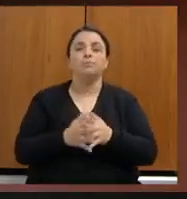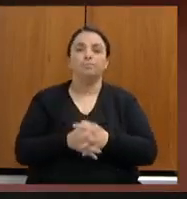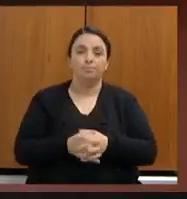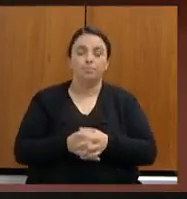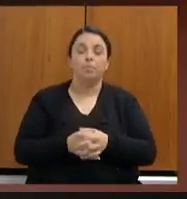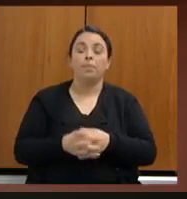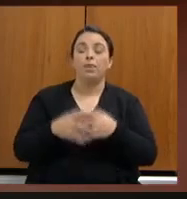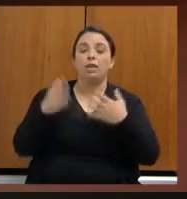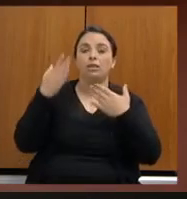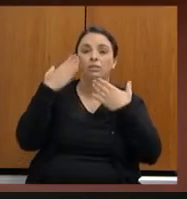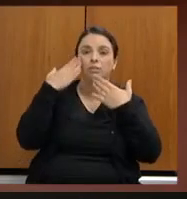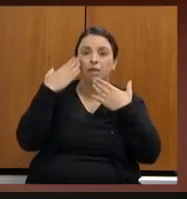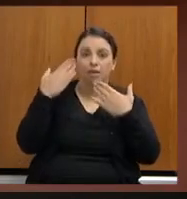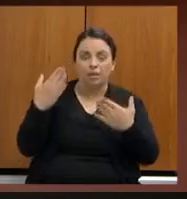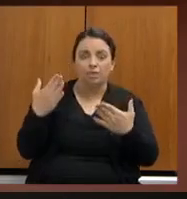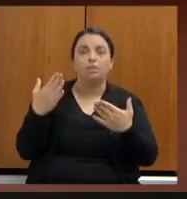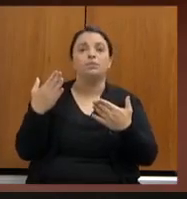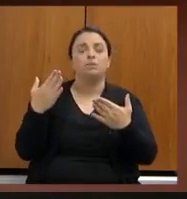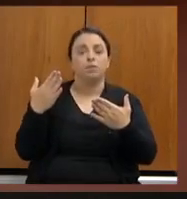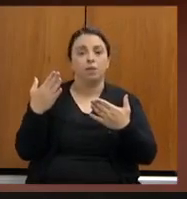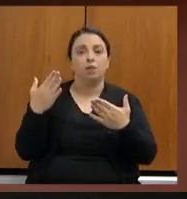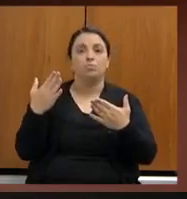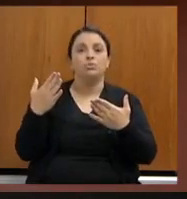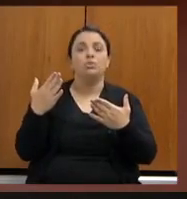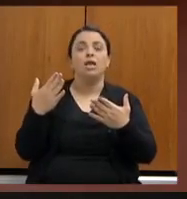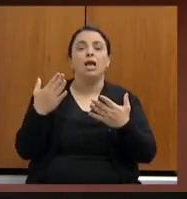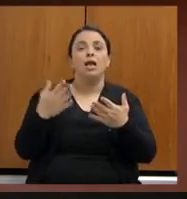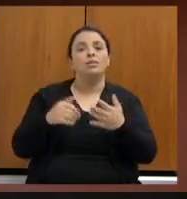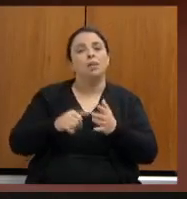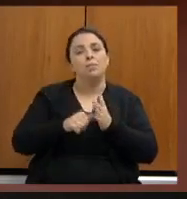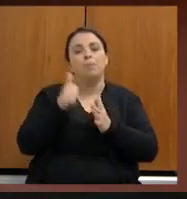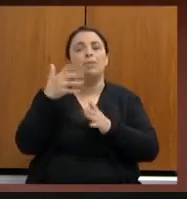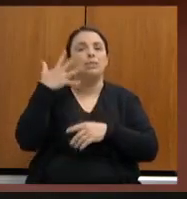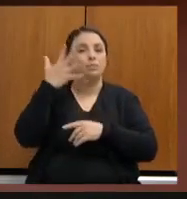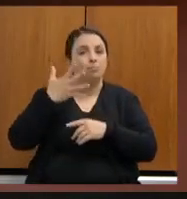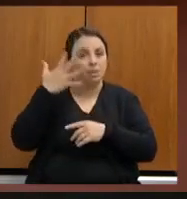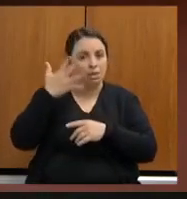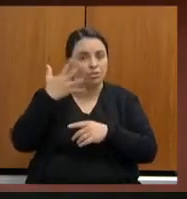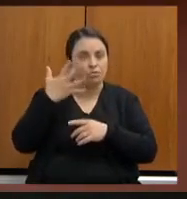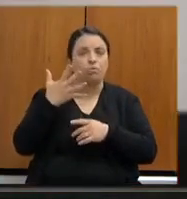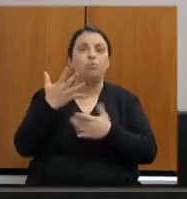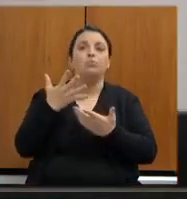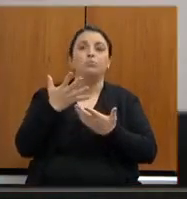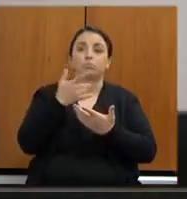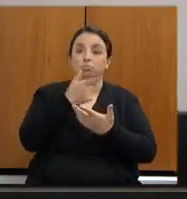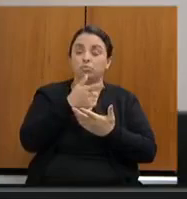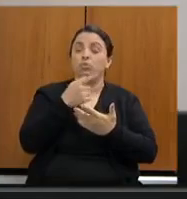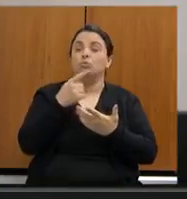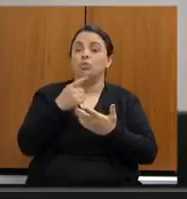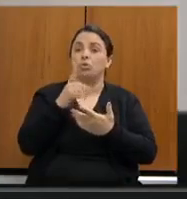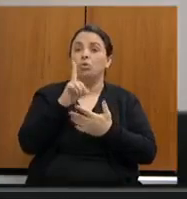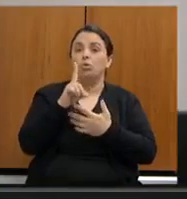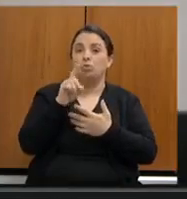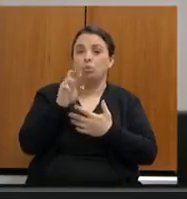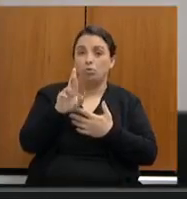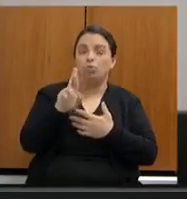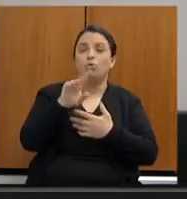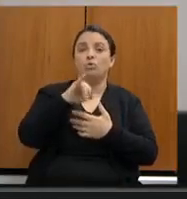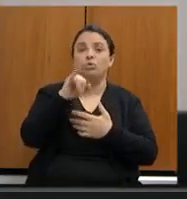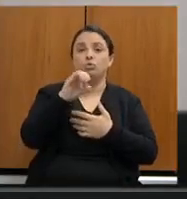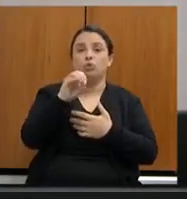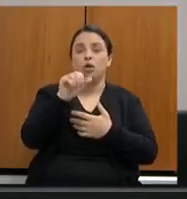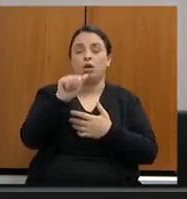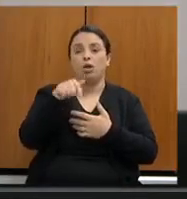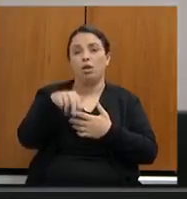agradecemos e as primeiras explorações realizadas pelo Dr Joaquim tá